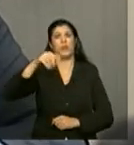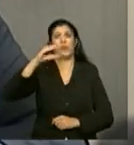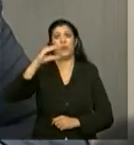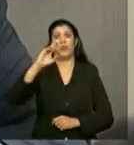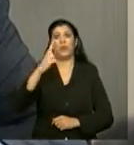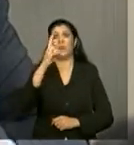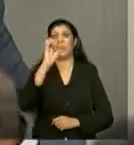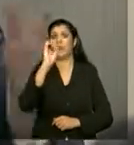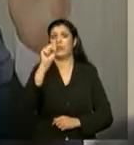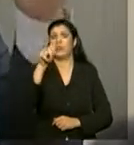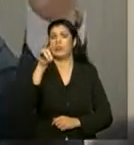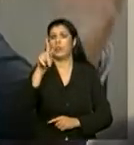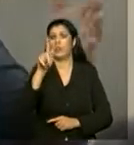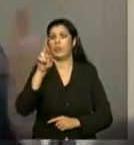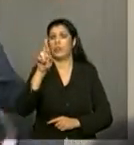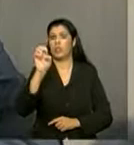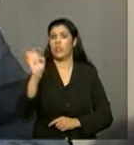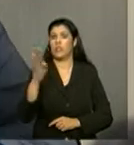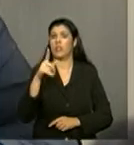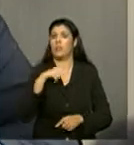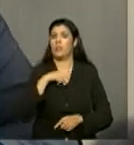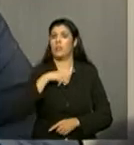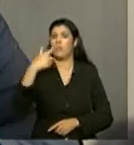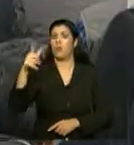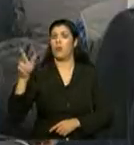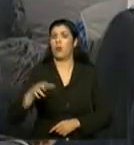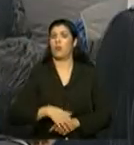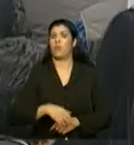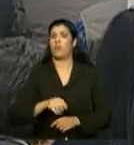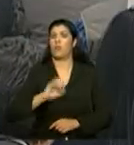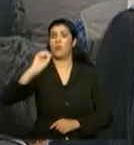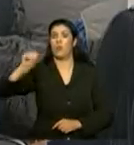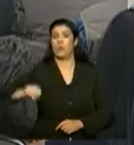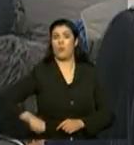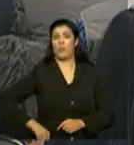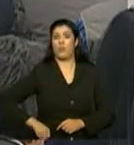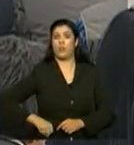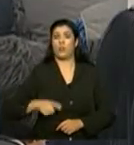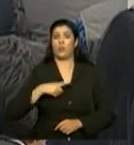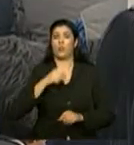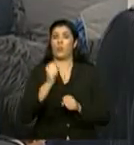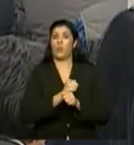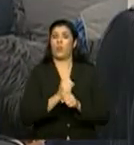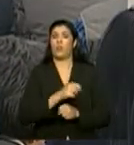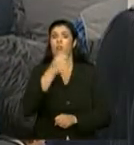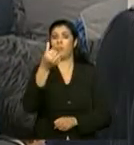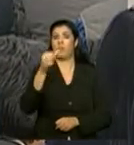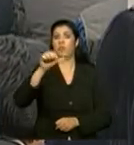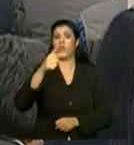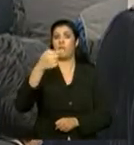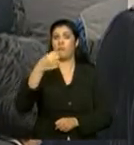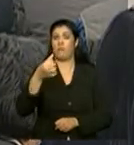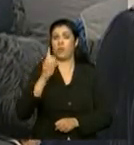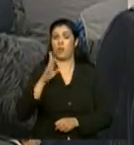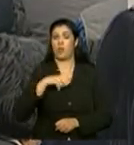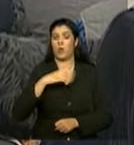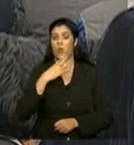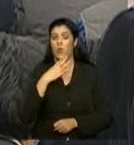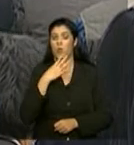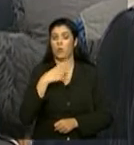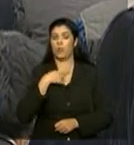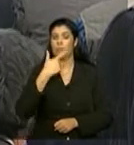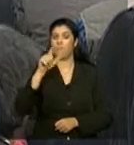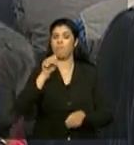os ladrões mantiveram seu embaixador em montevidéu em 1976 que tinha conhecimento das operações de